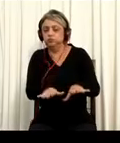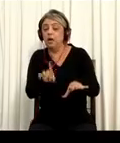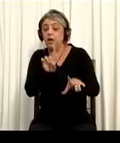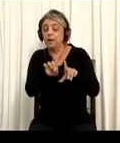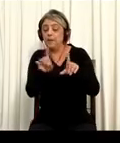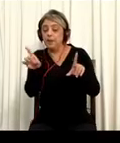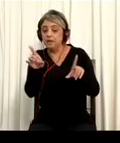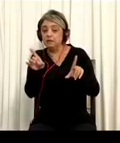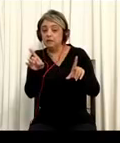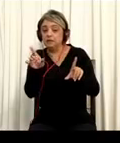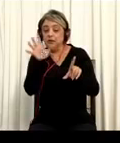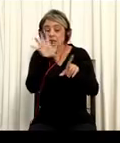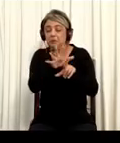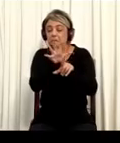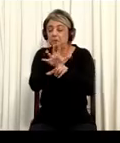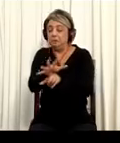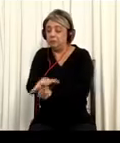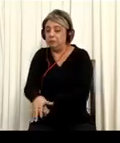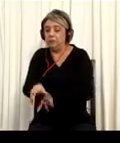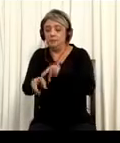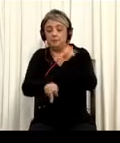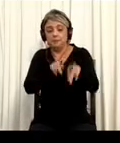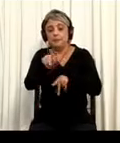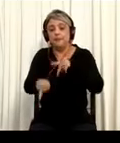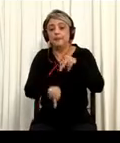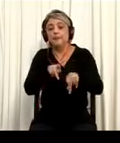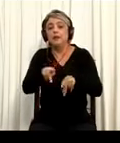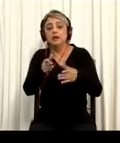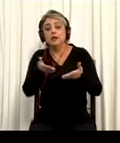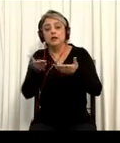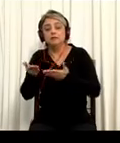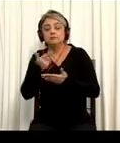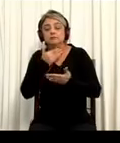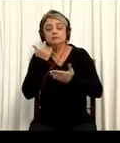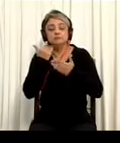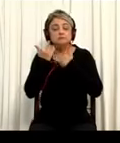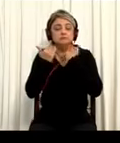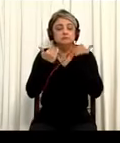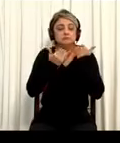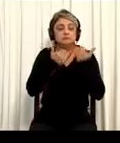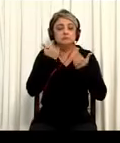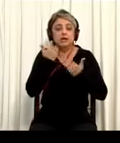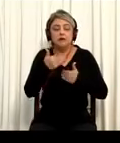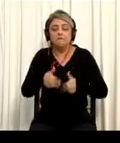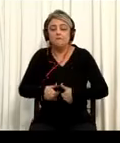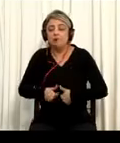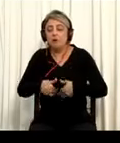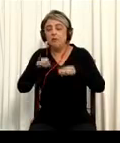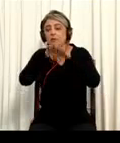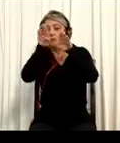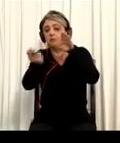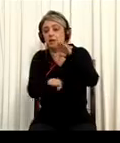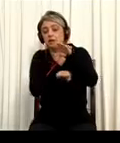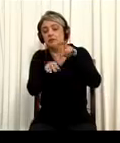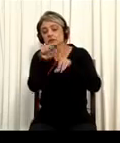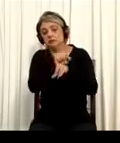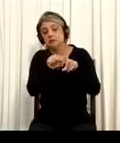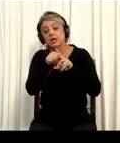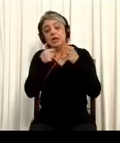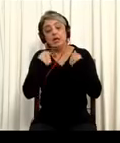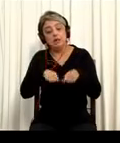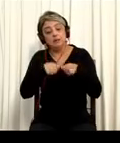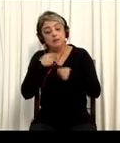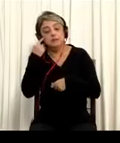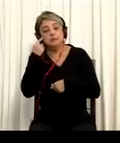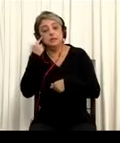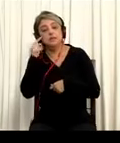aí assolando a população e vem trazendo morte, fome e mais desigualdade social. É preciso que a gente